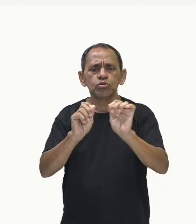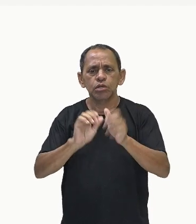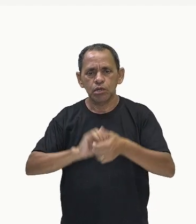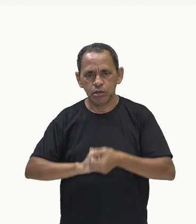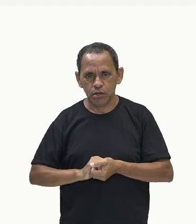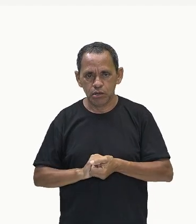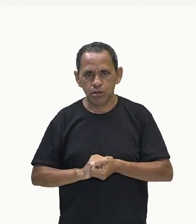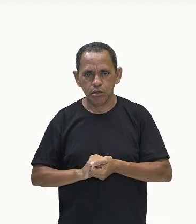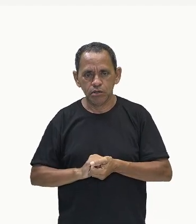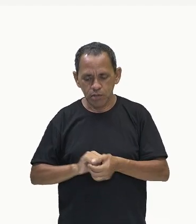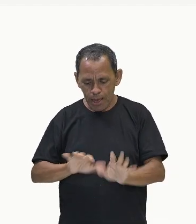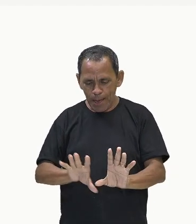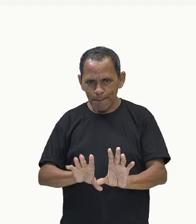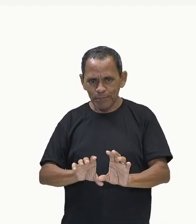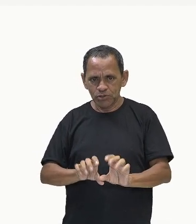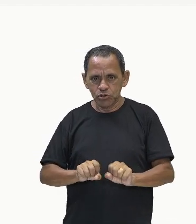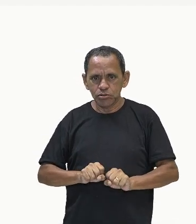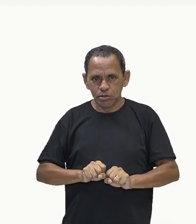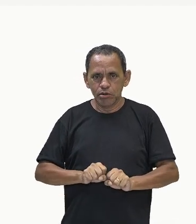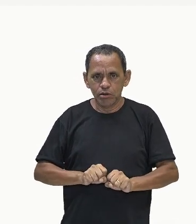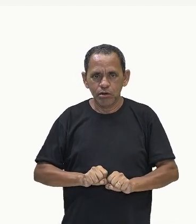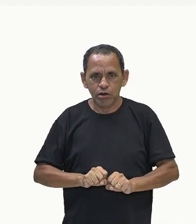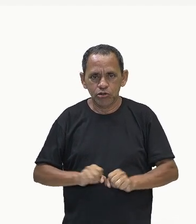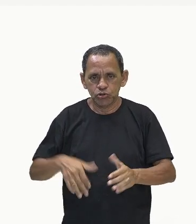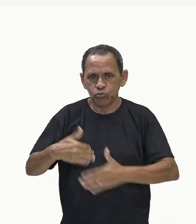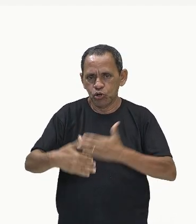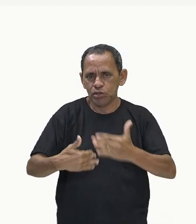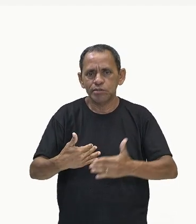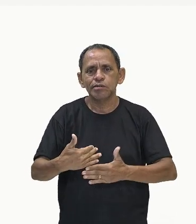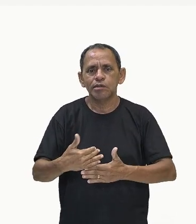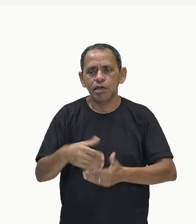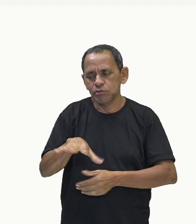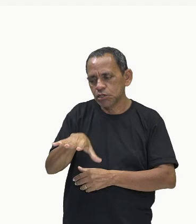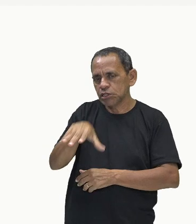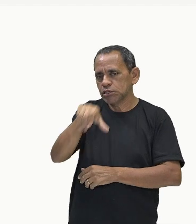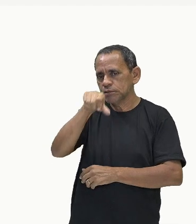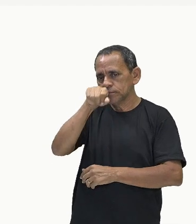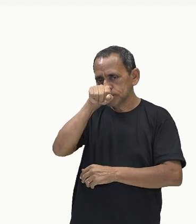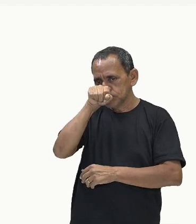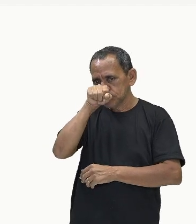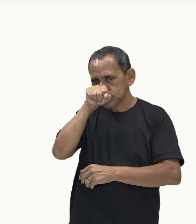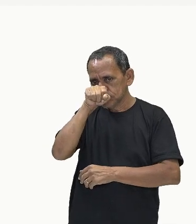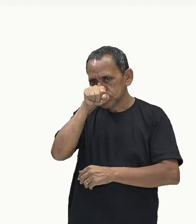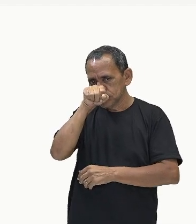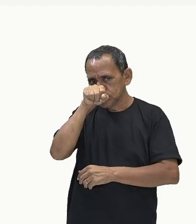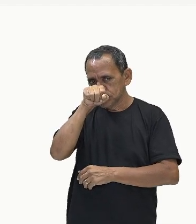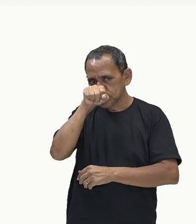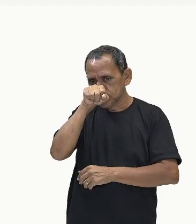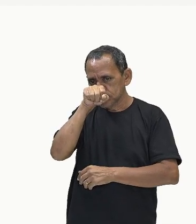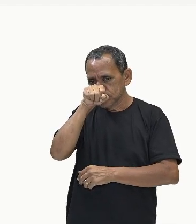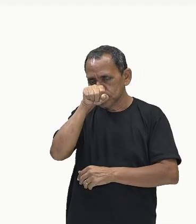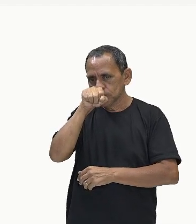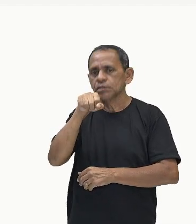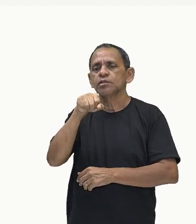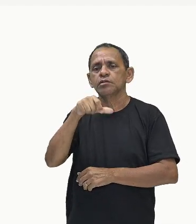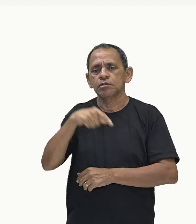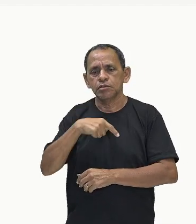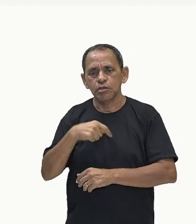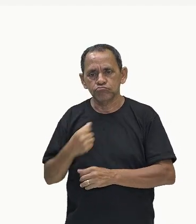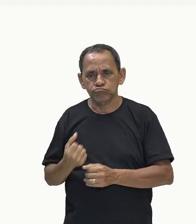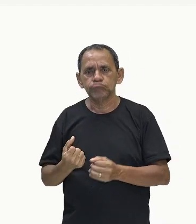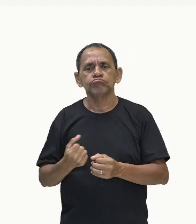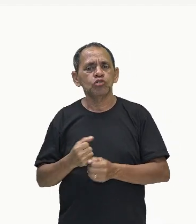na absorção que nós temos no processo de inspiração, nós absorvemos o gás oxigênio